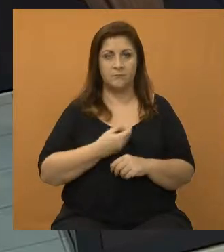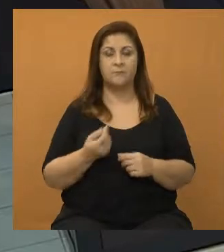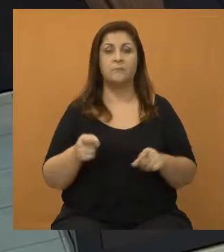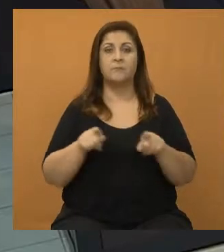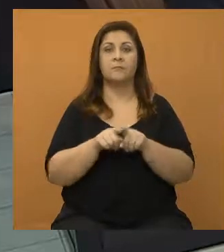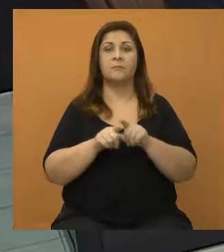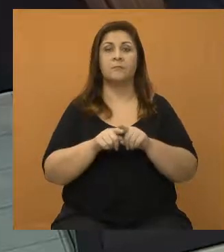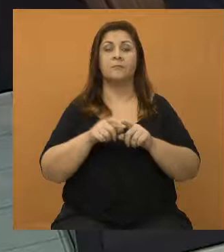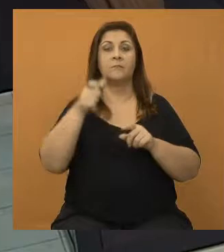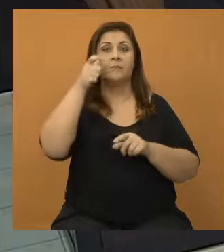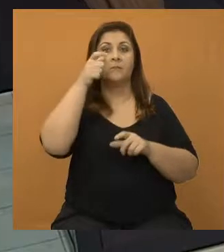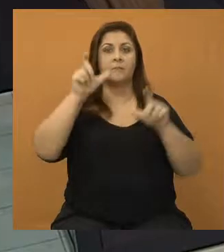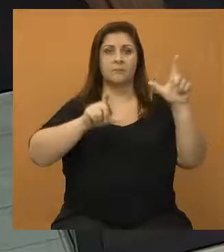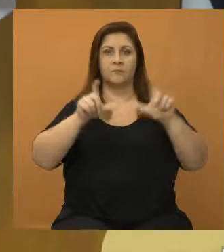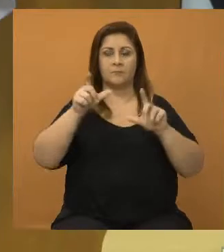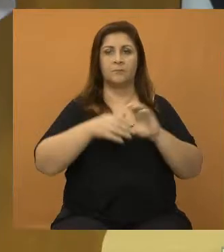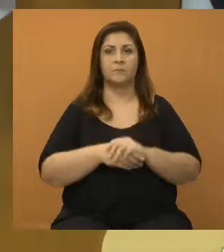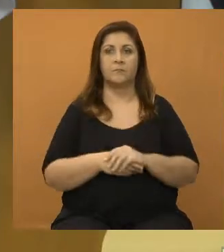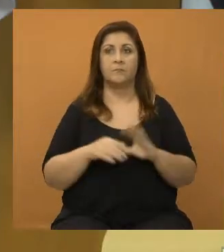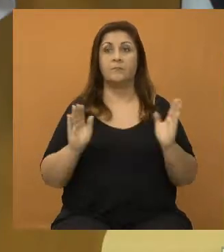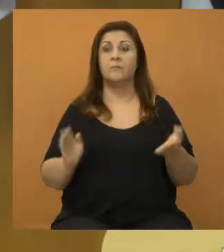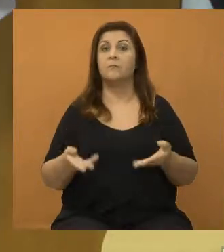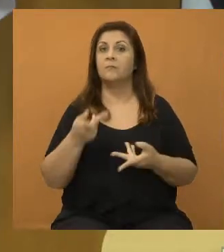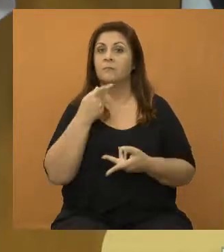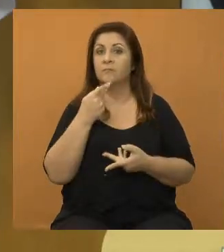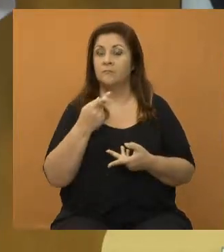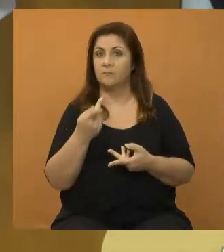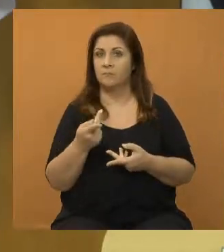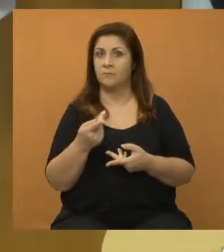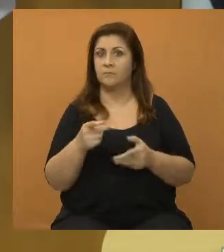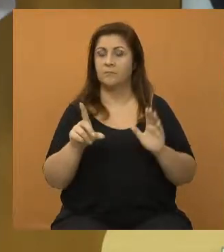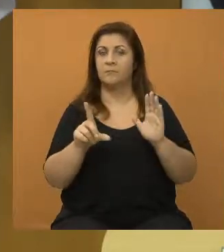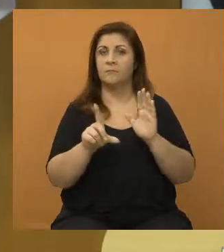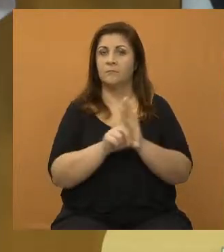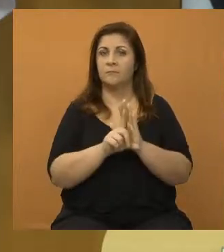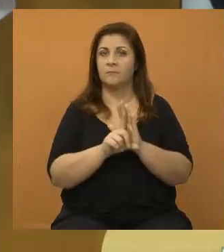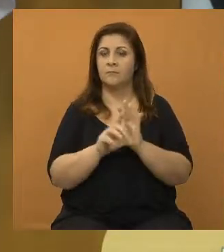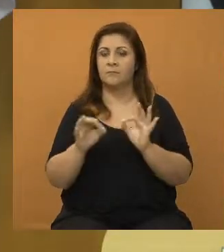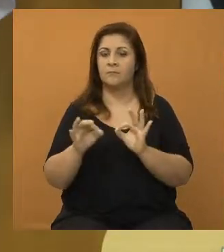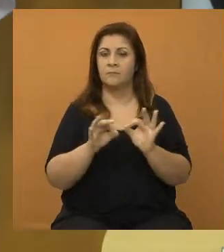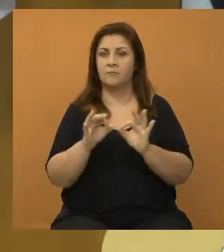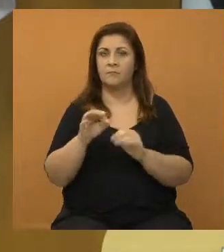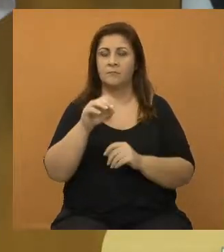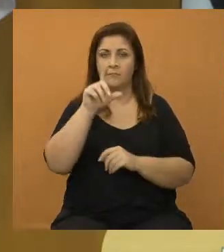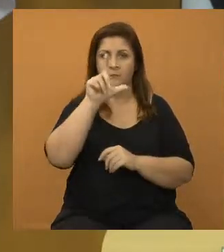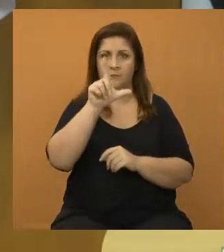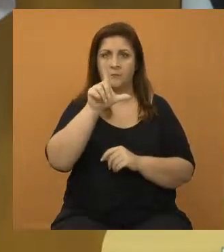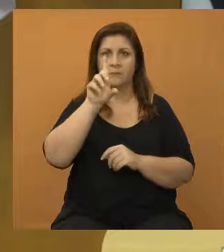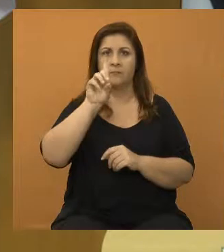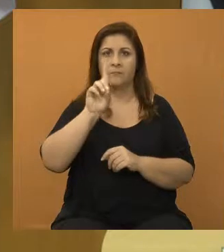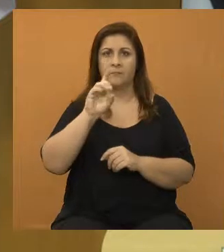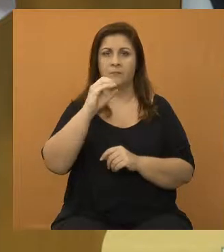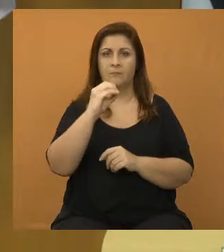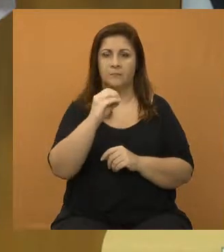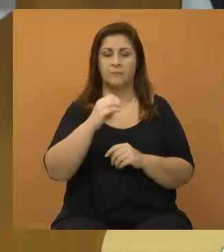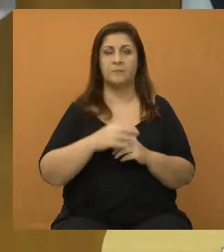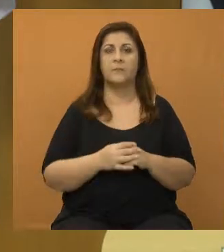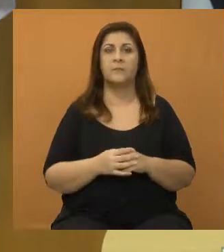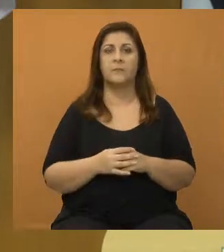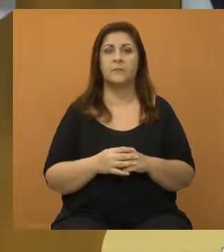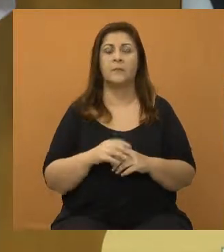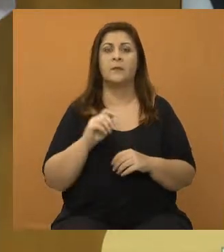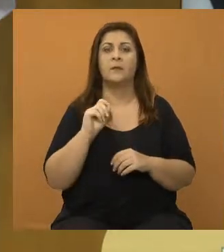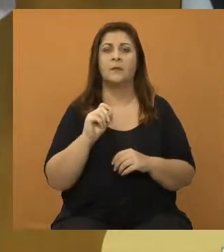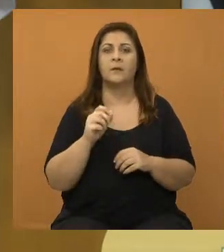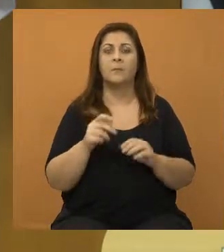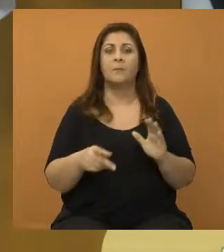telespectadores da TV Câmara. Hoje a gente vai falar da Lei de Diretrizes Orçamentárias, que ela é parte do Plano Plurianual,